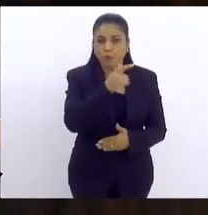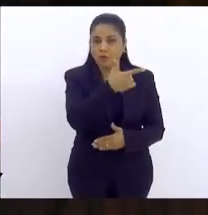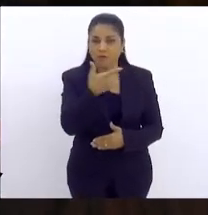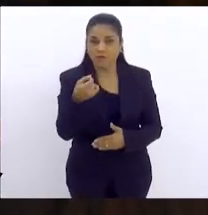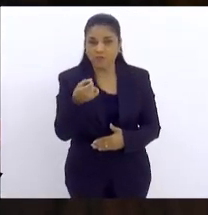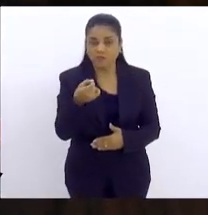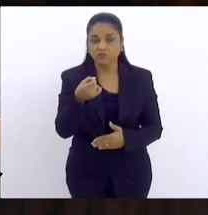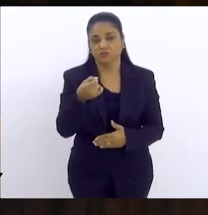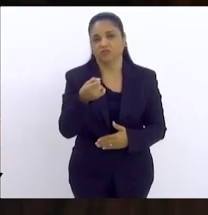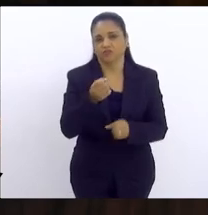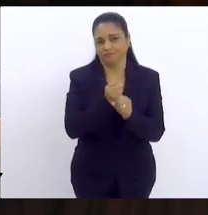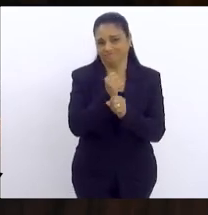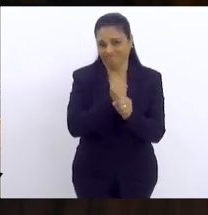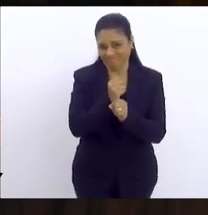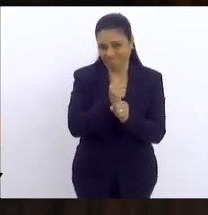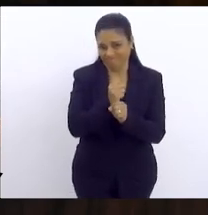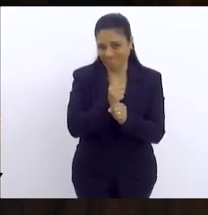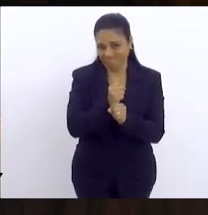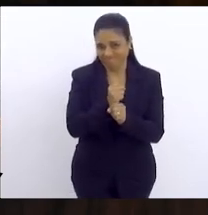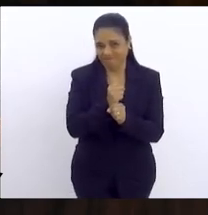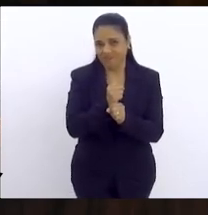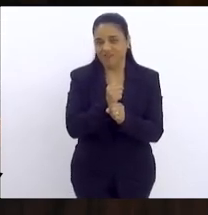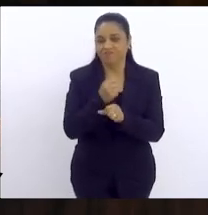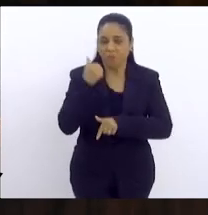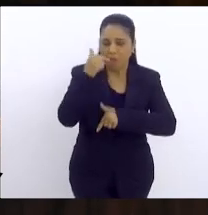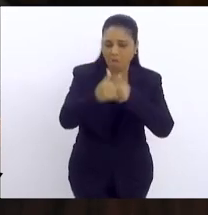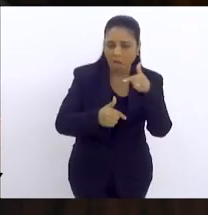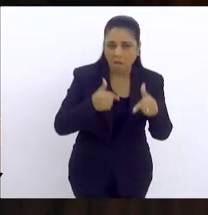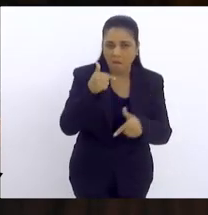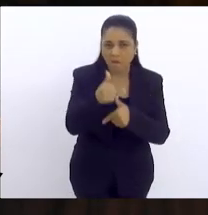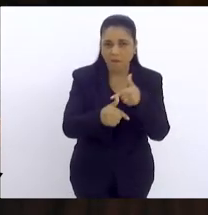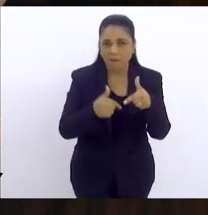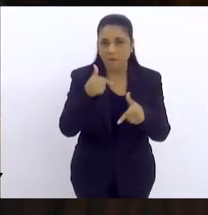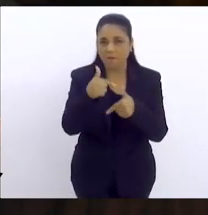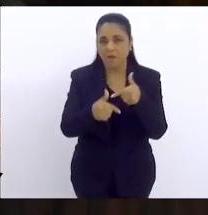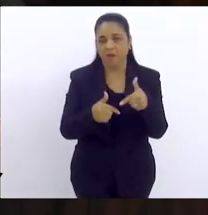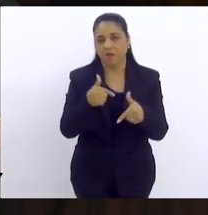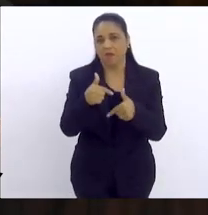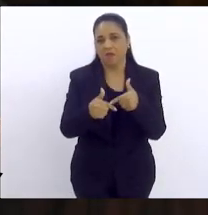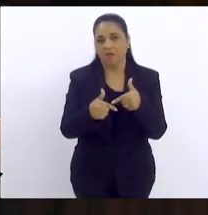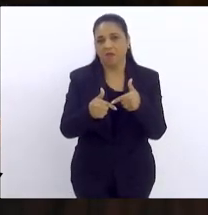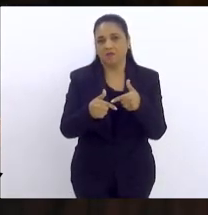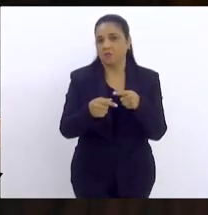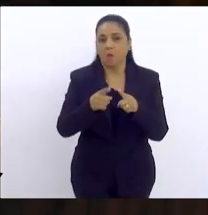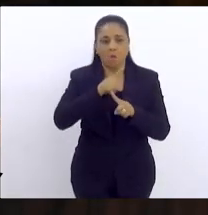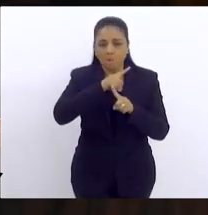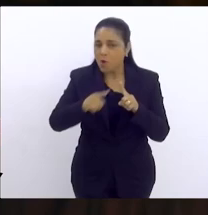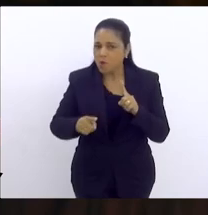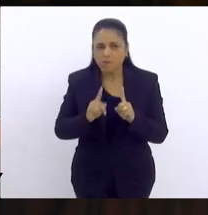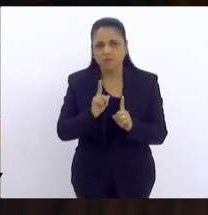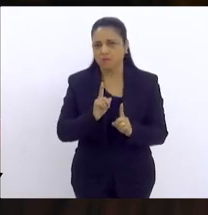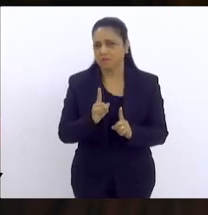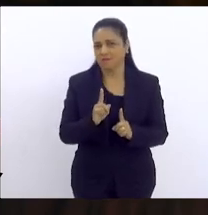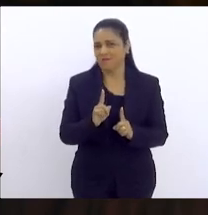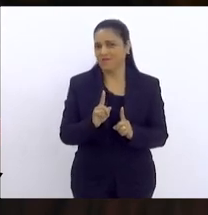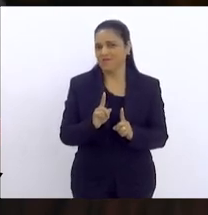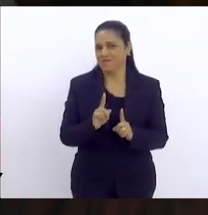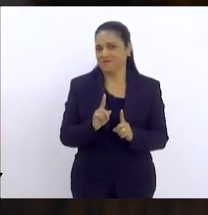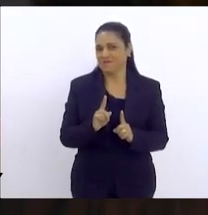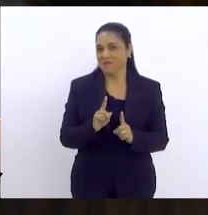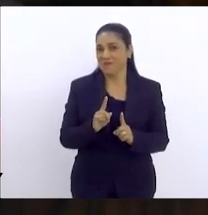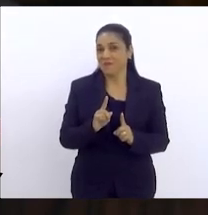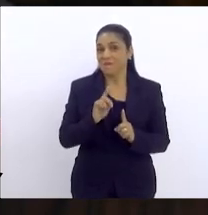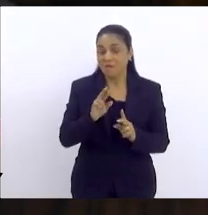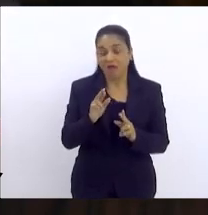desde 2020 as operações não estão proibidas né não estão mas